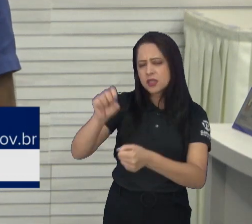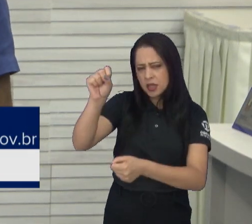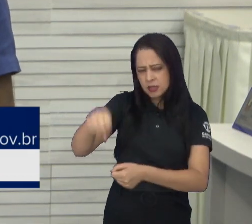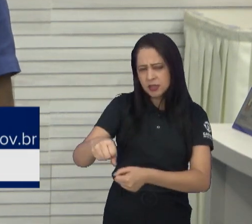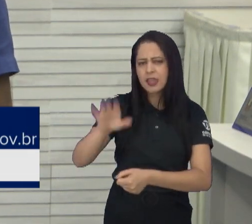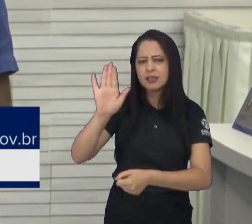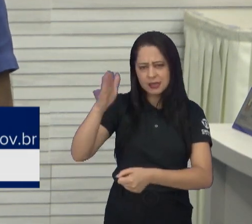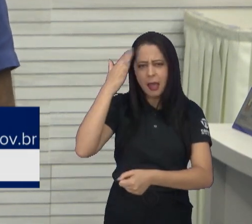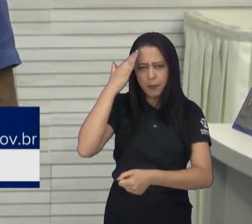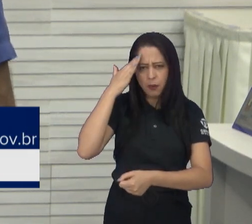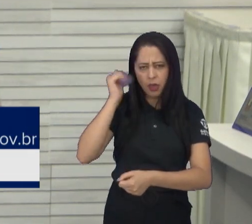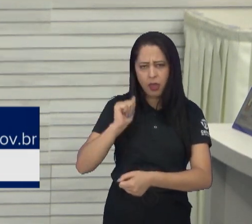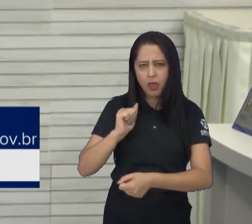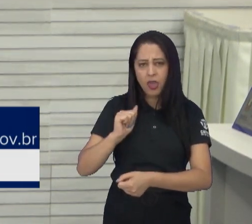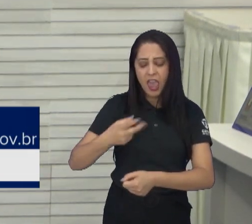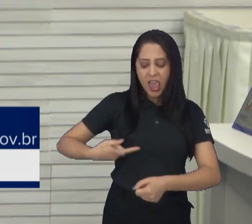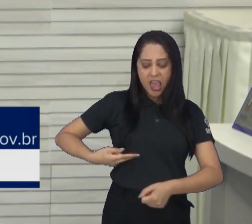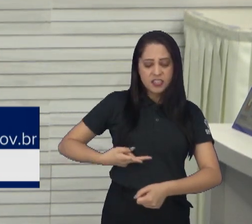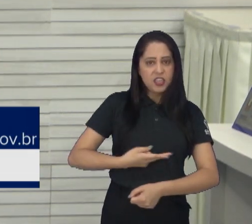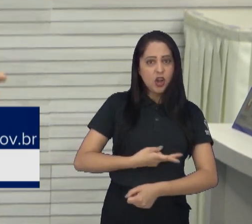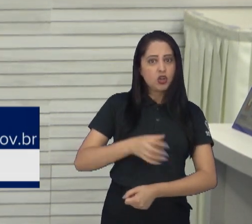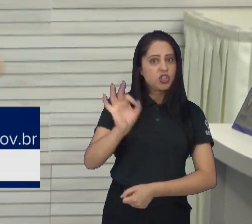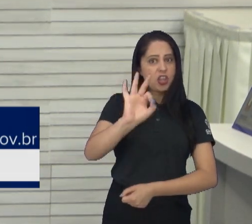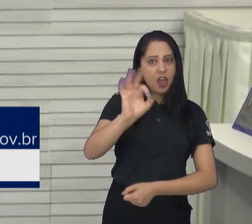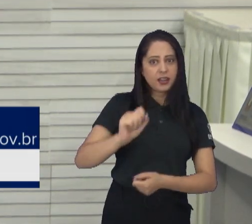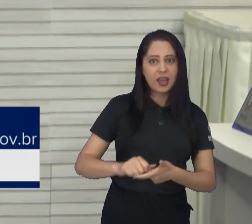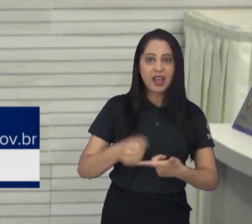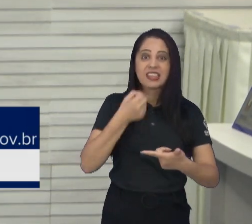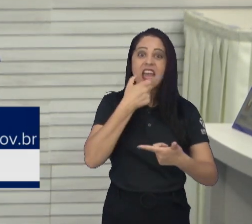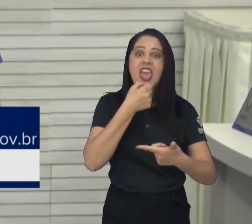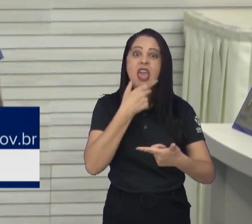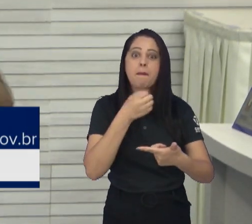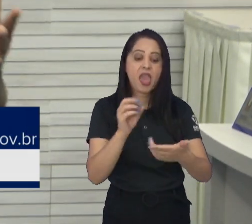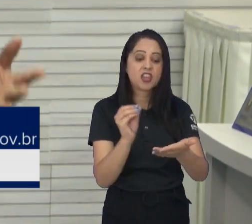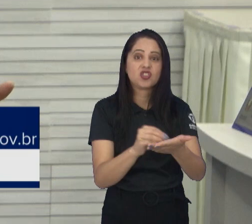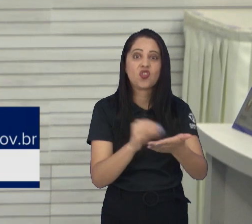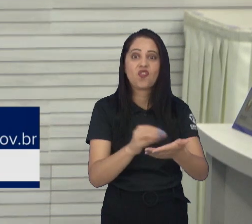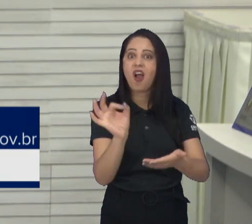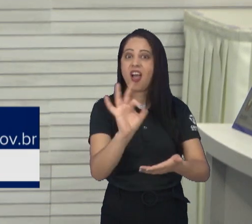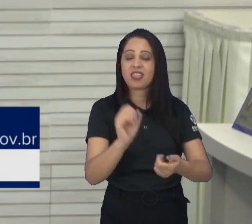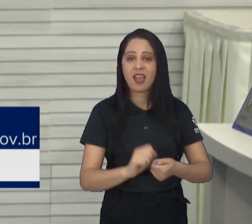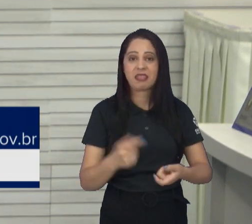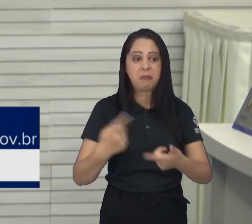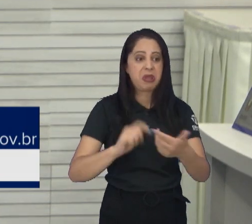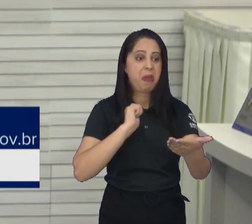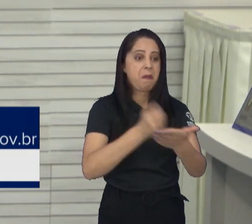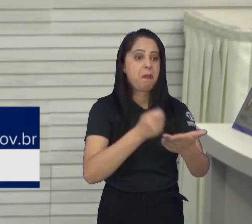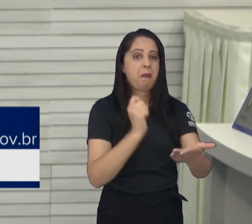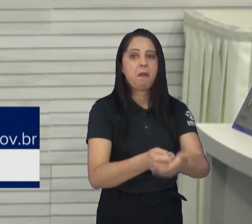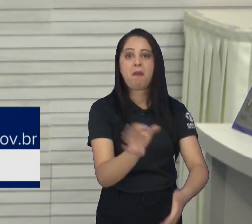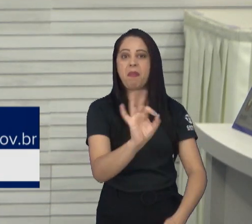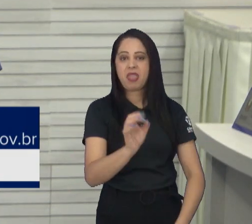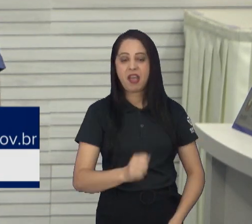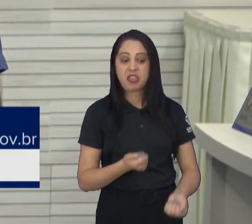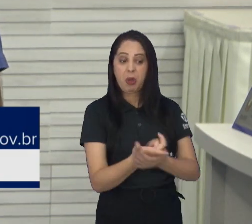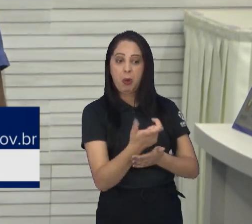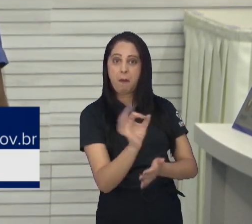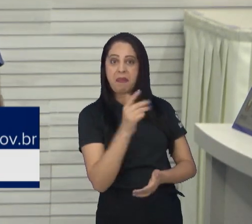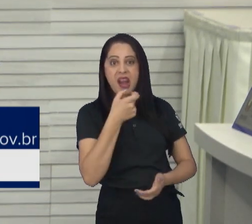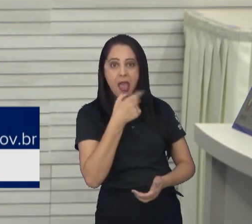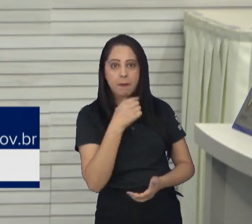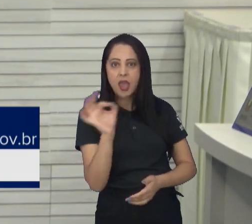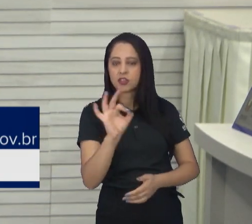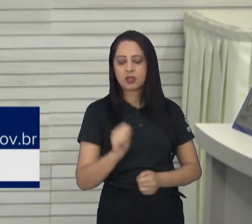sem cirurgia. Deixaram o povo sem remédio, porque não pagavam. Deixaram o povo